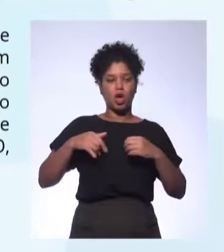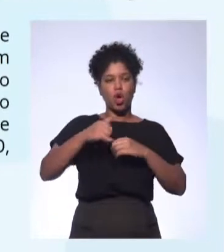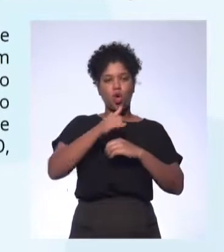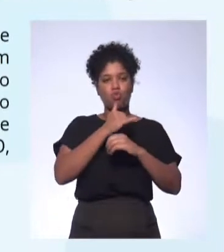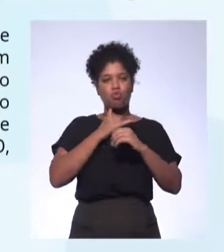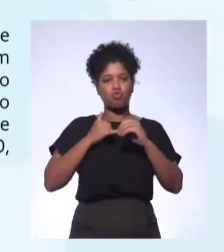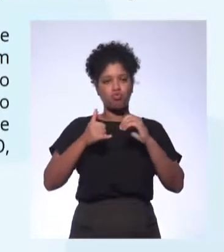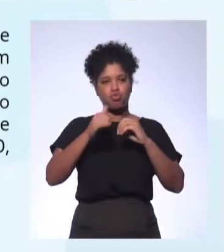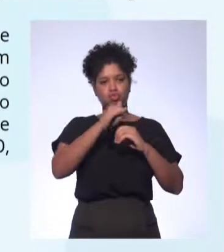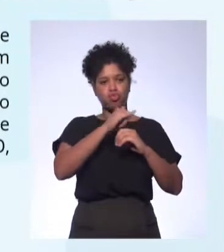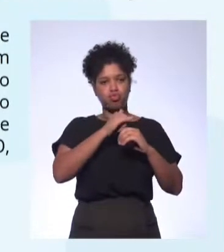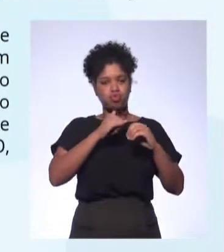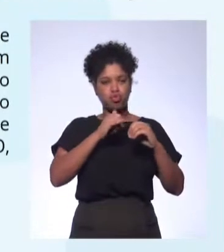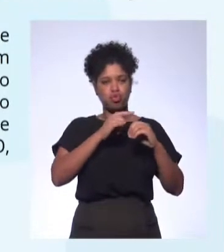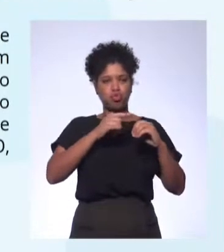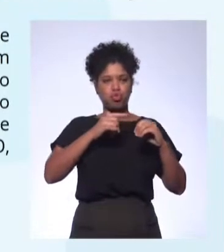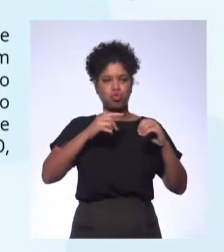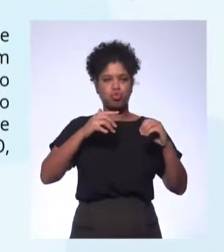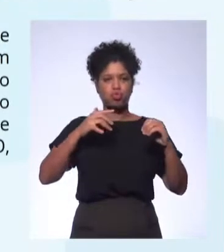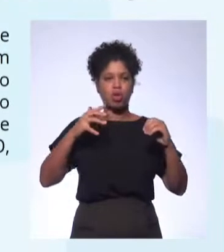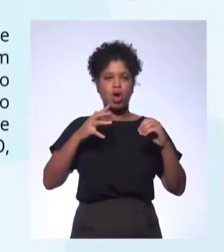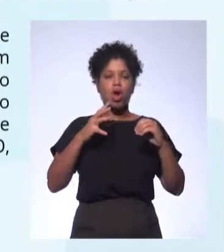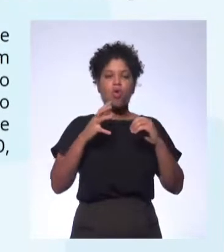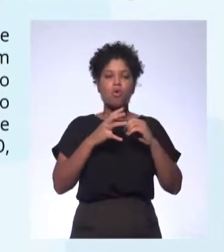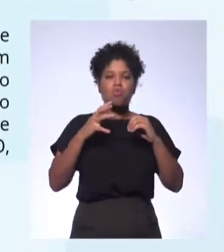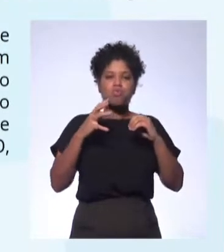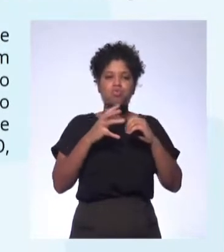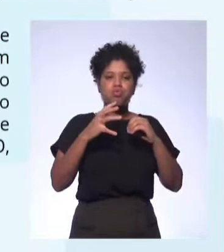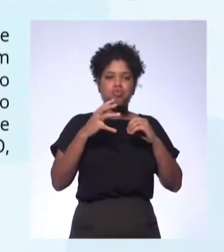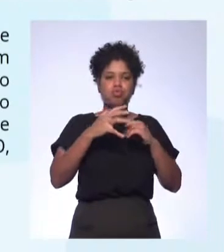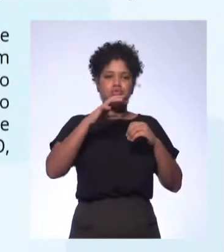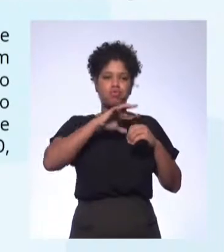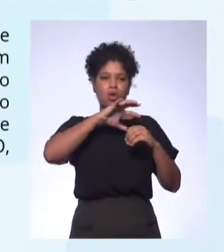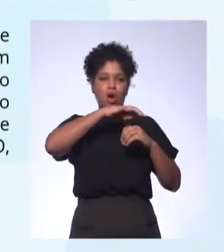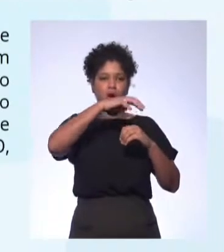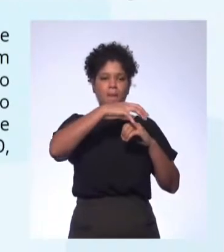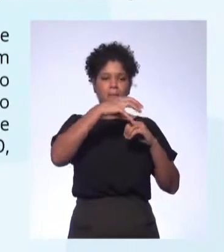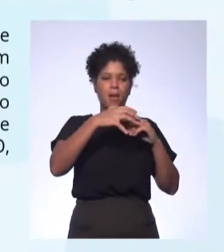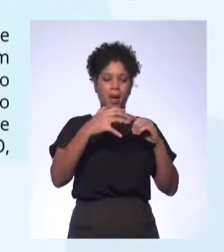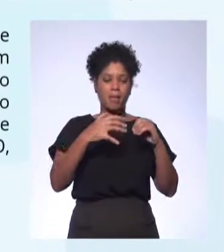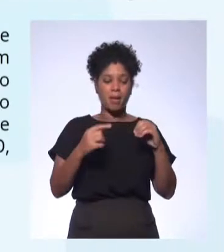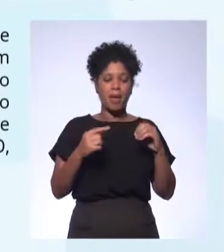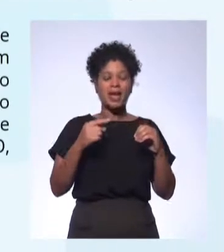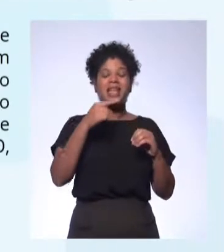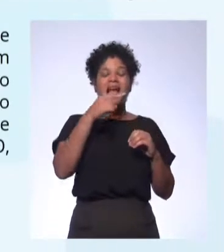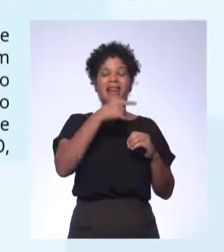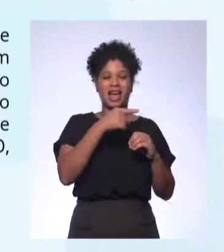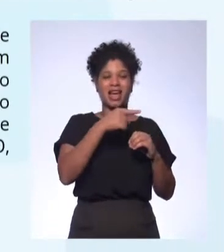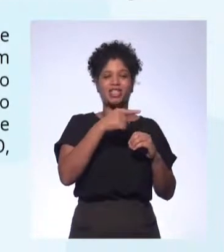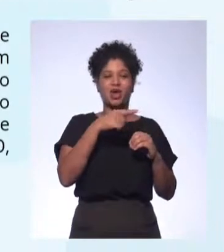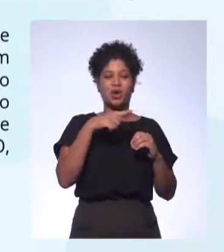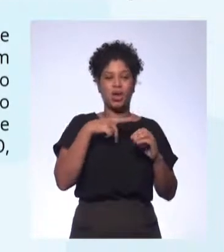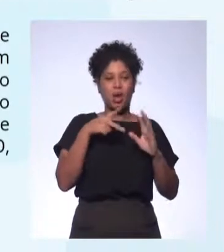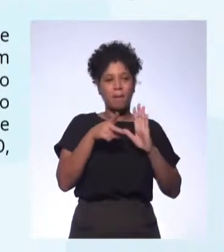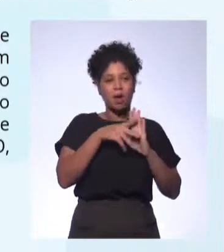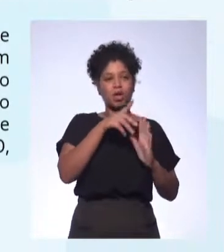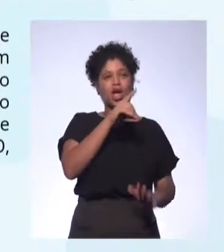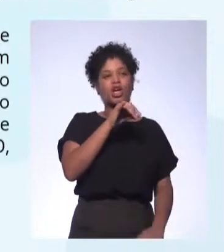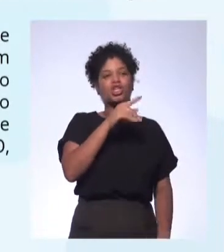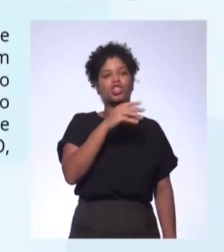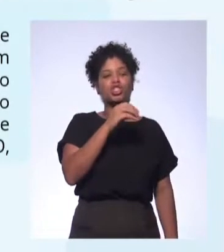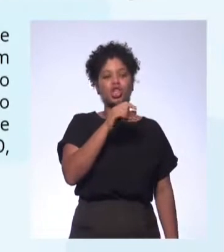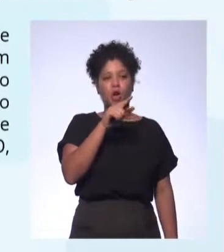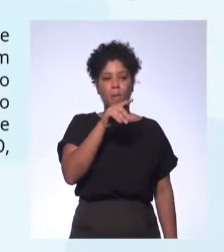Apolar se afasta em virtude da repulsão entre ela EA carga negativa do dipolo da água